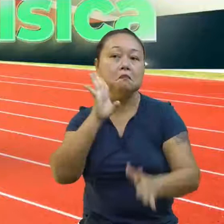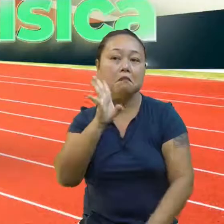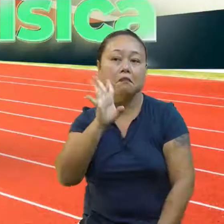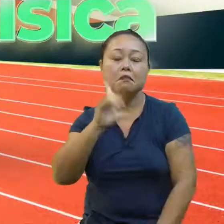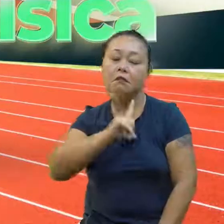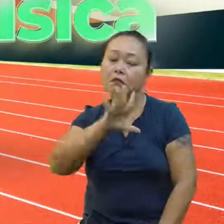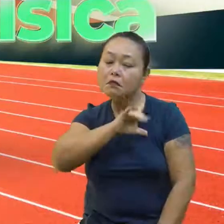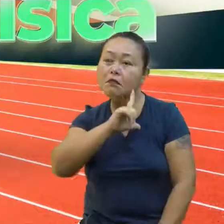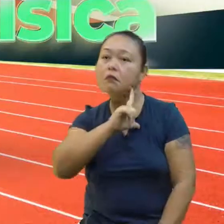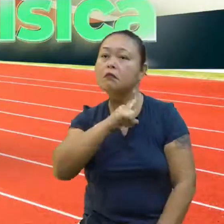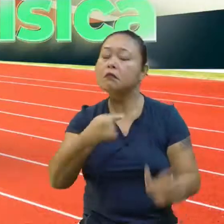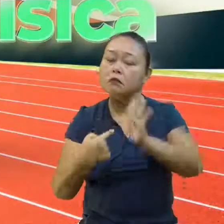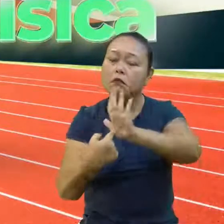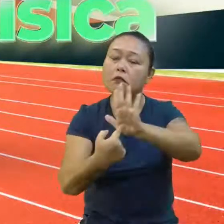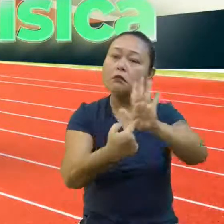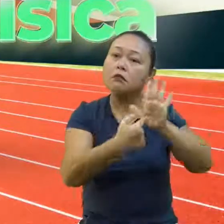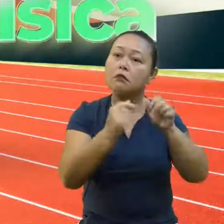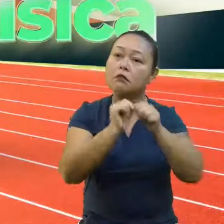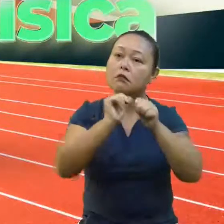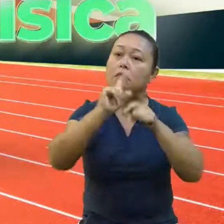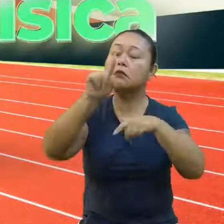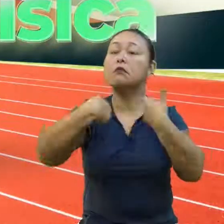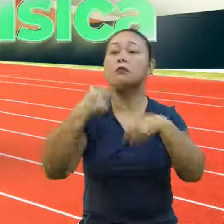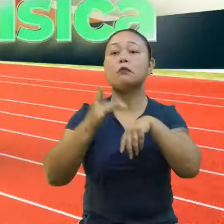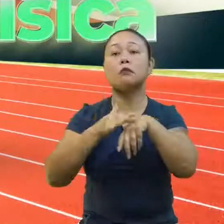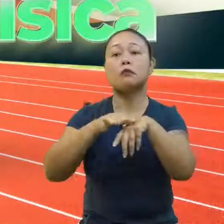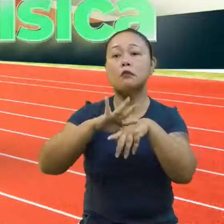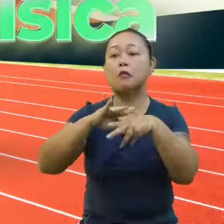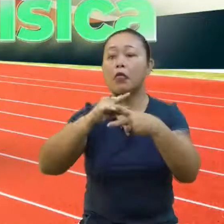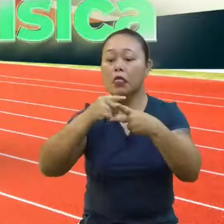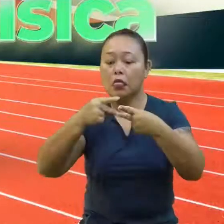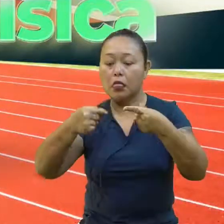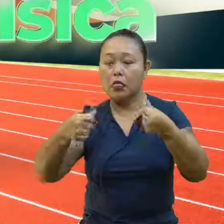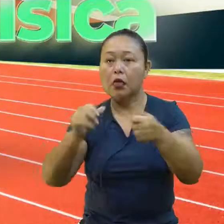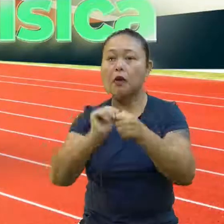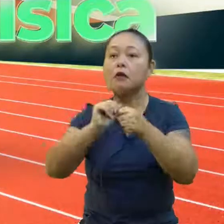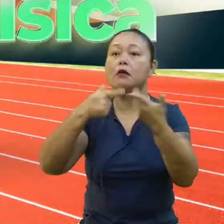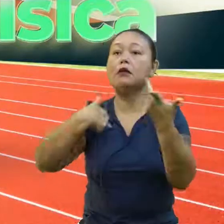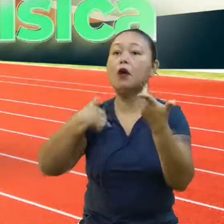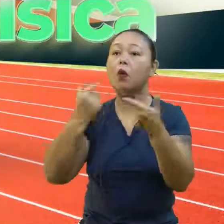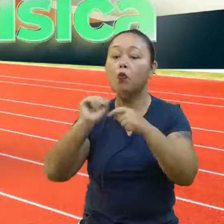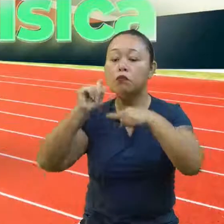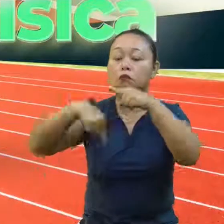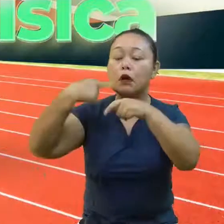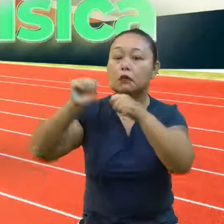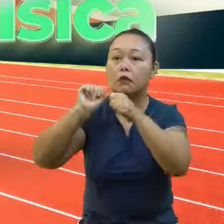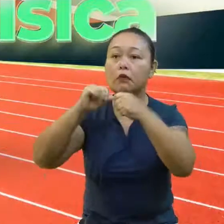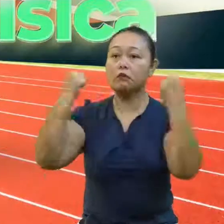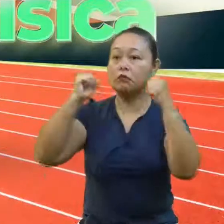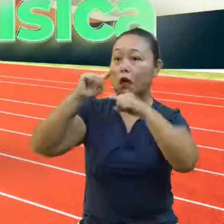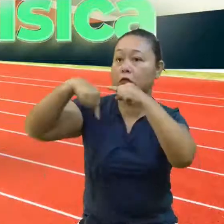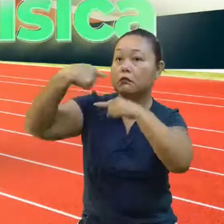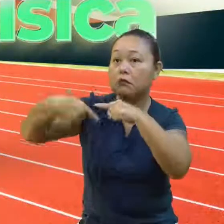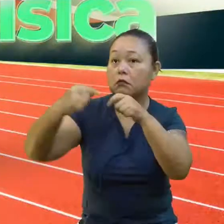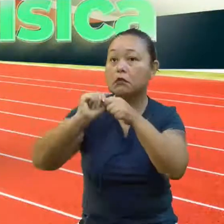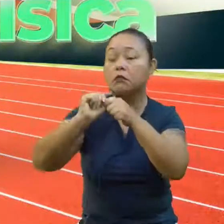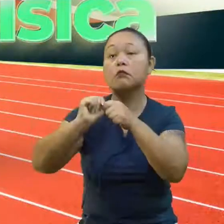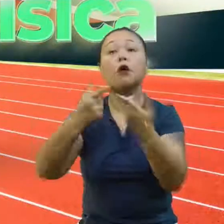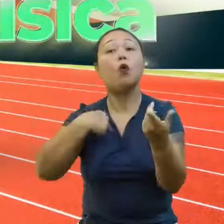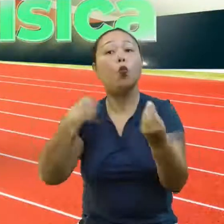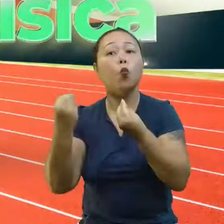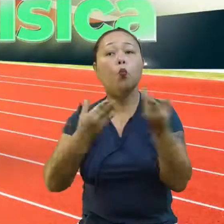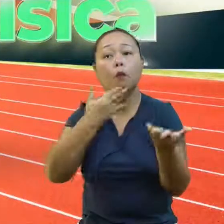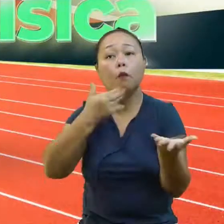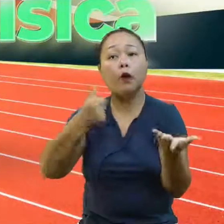algumas doenças crônico-degenerativas, vamos falar sobre o efeito do exercício físico, como que a gente pode melhorar,